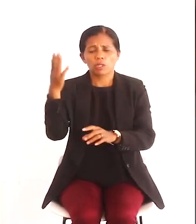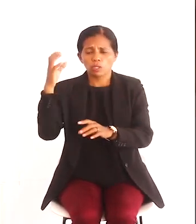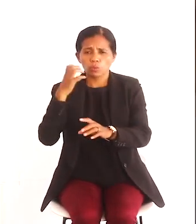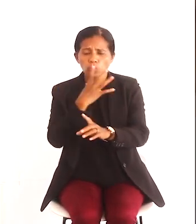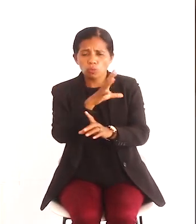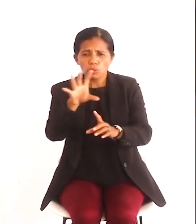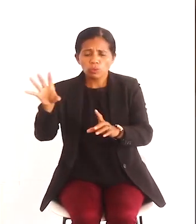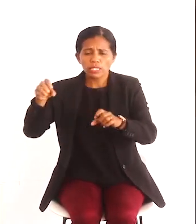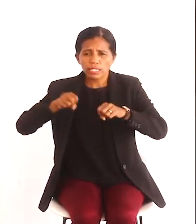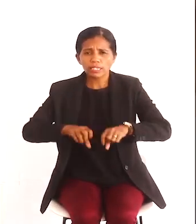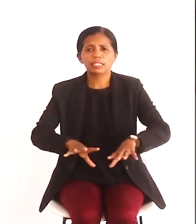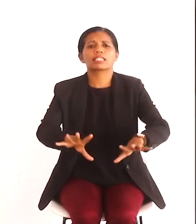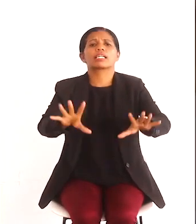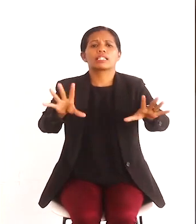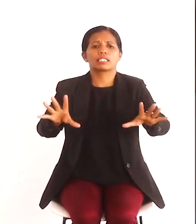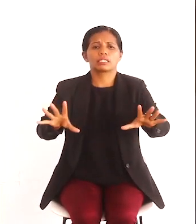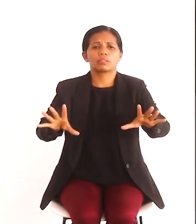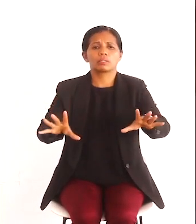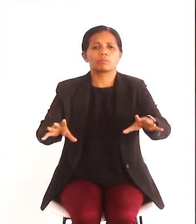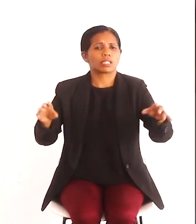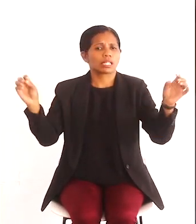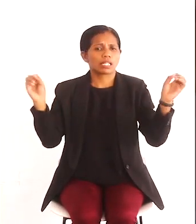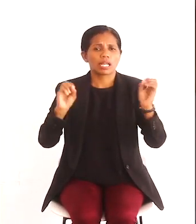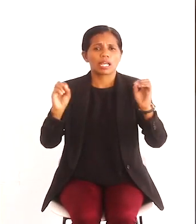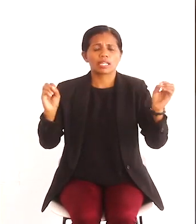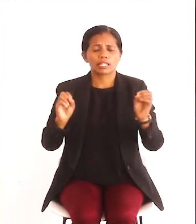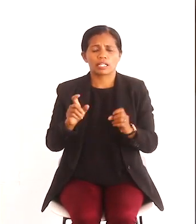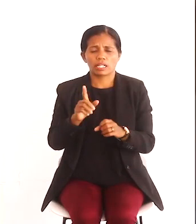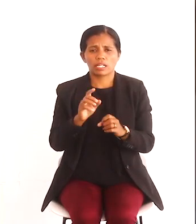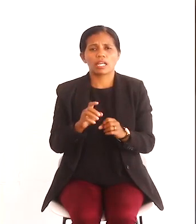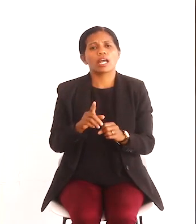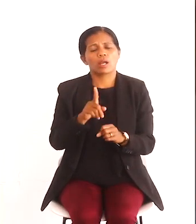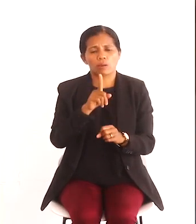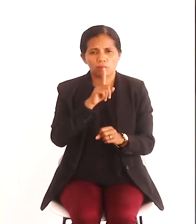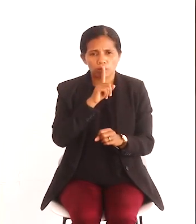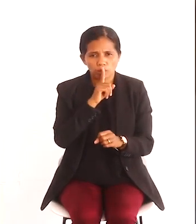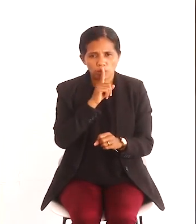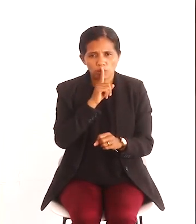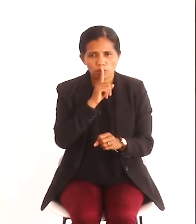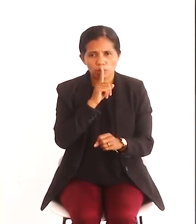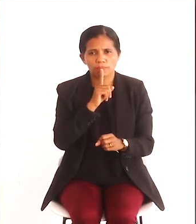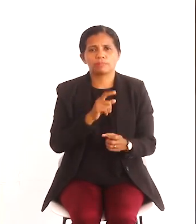nas praias que sobram, de terras de ninguém, calai.